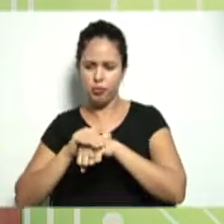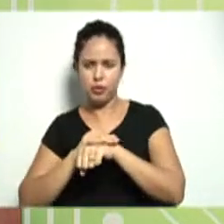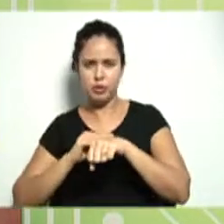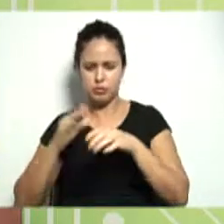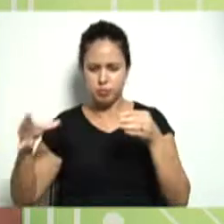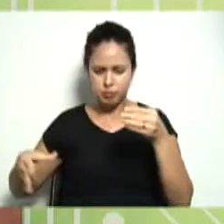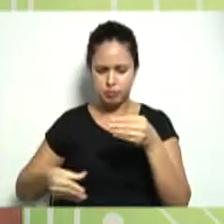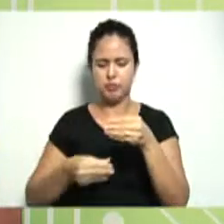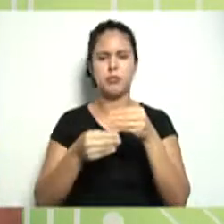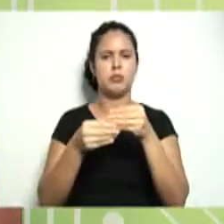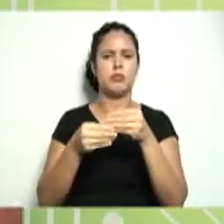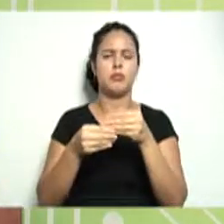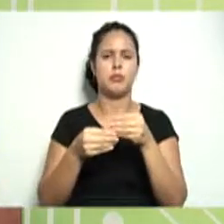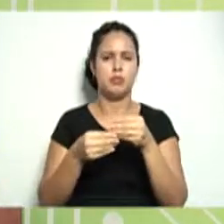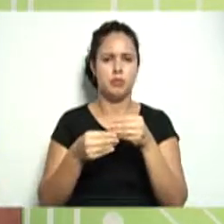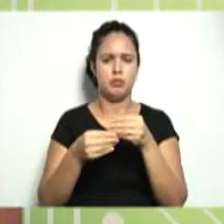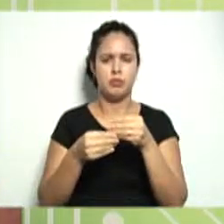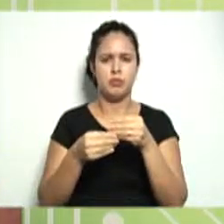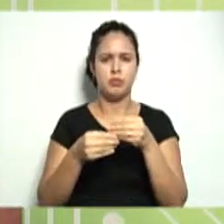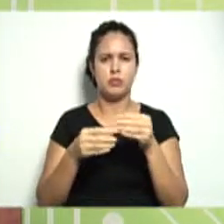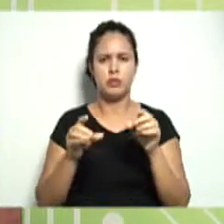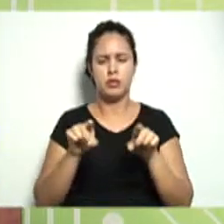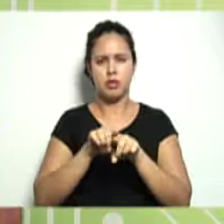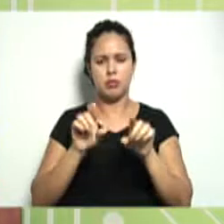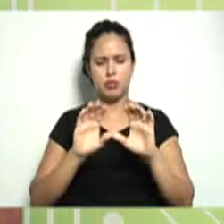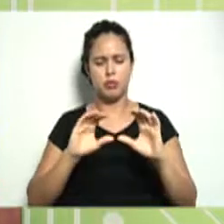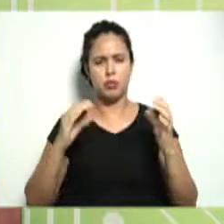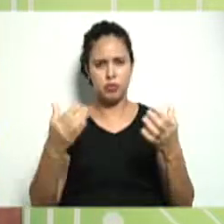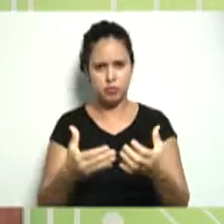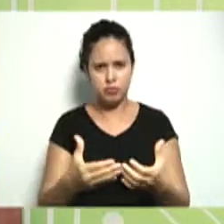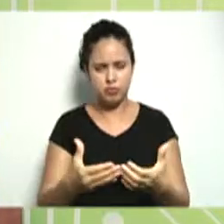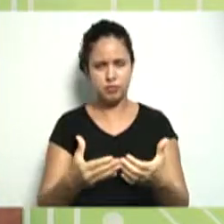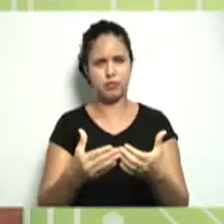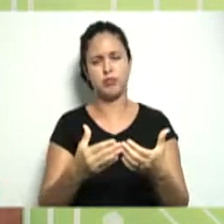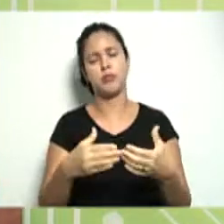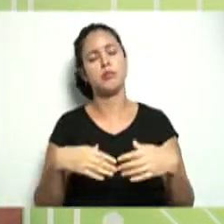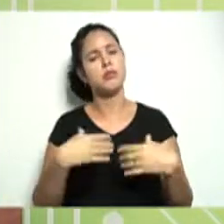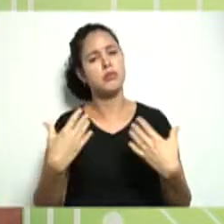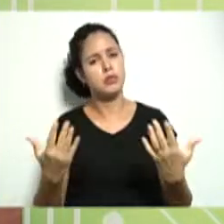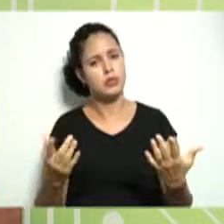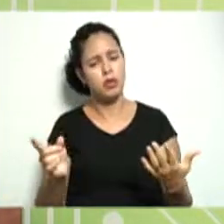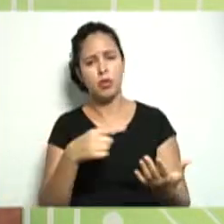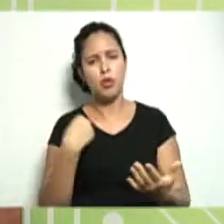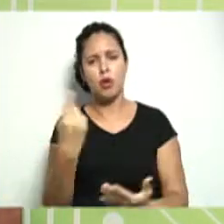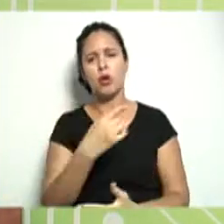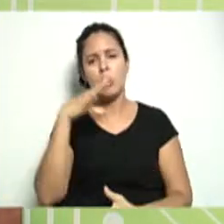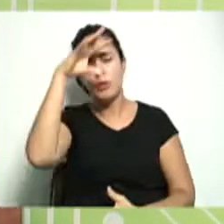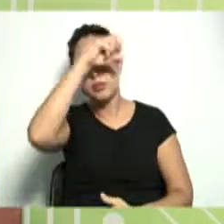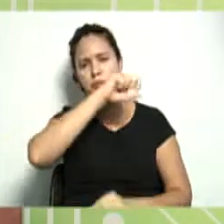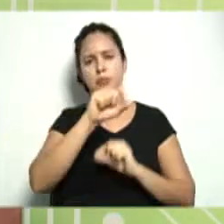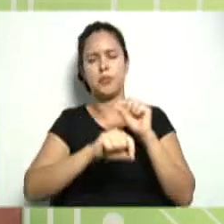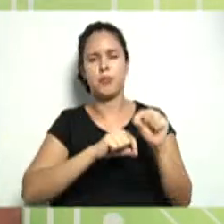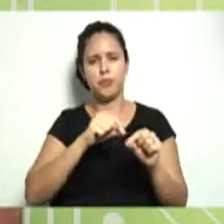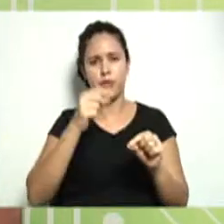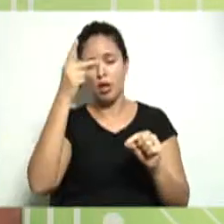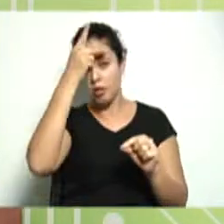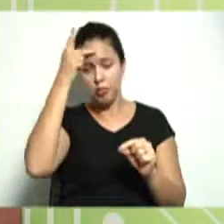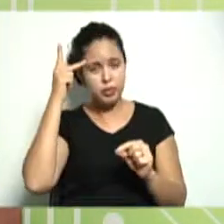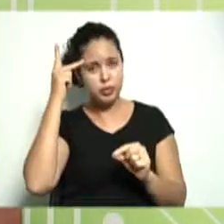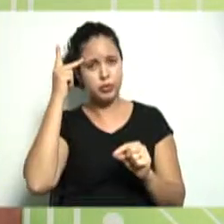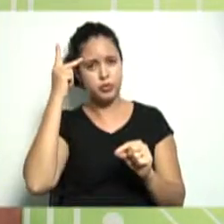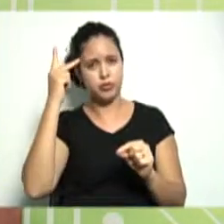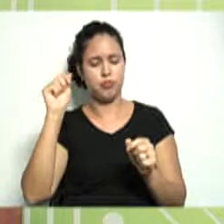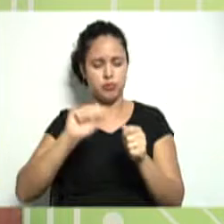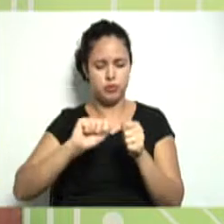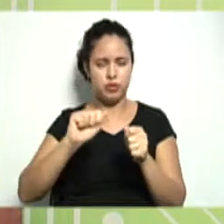agregador das pessoas e das comunidades. Mas, enfim, o que fica para a gente aqui, enquanto elas exercitam essa